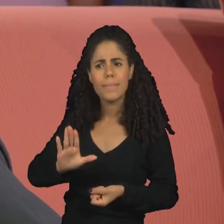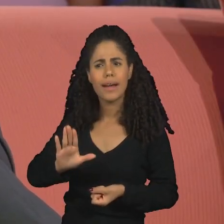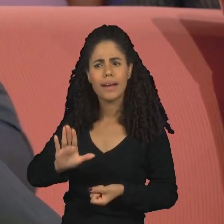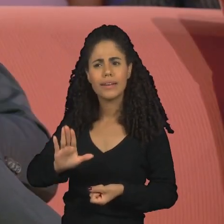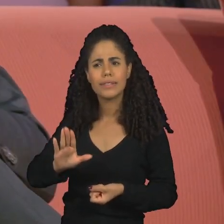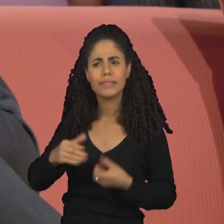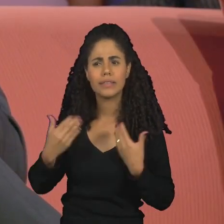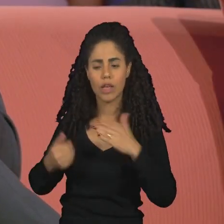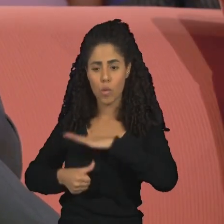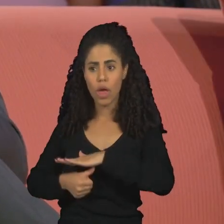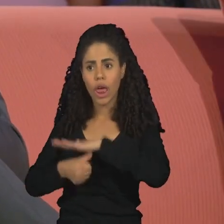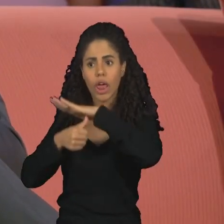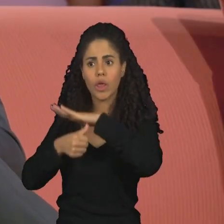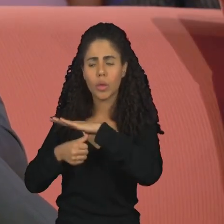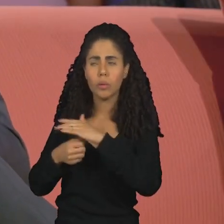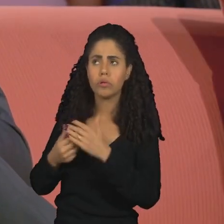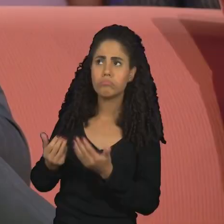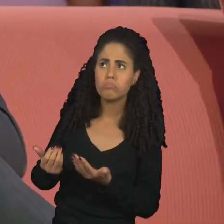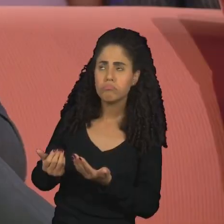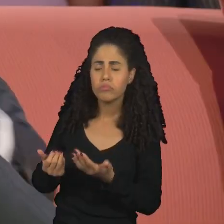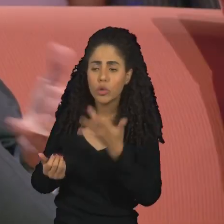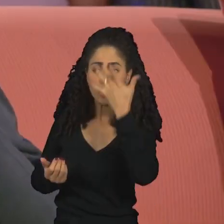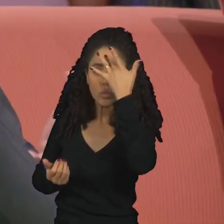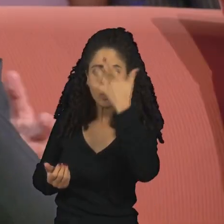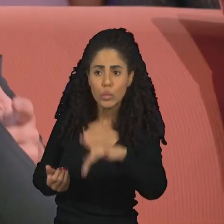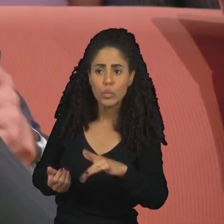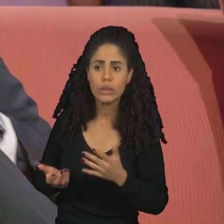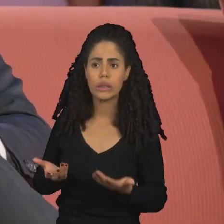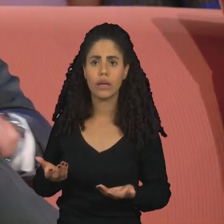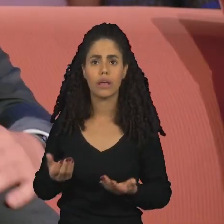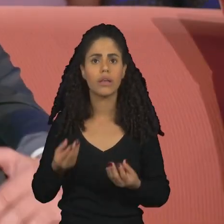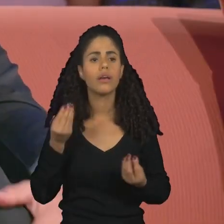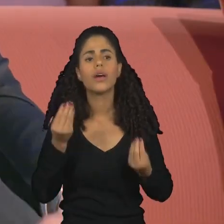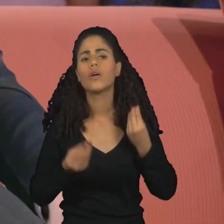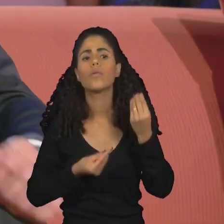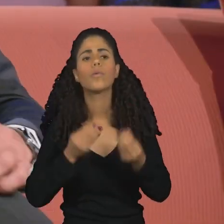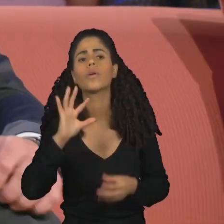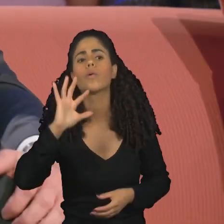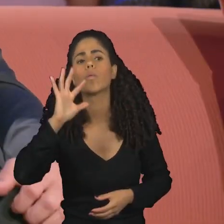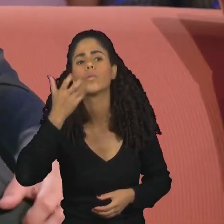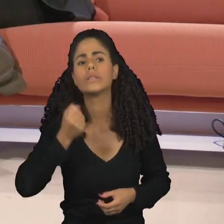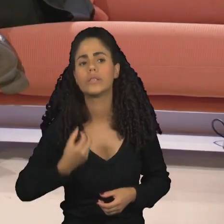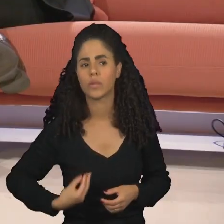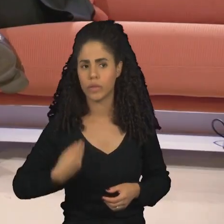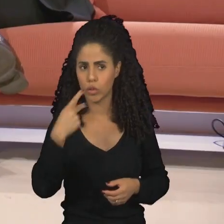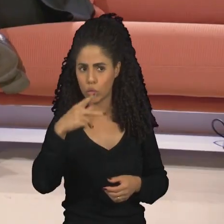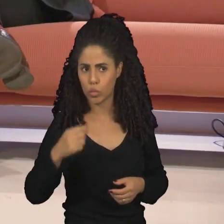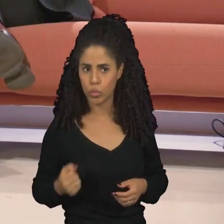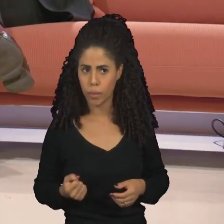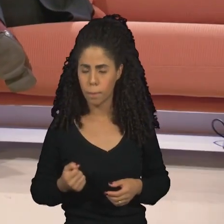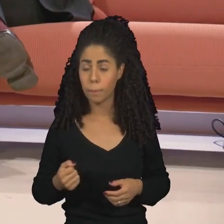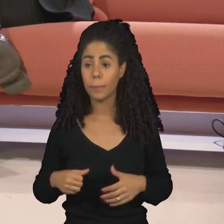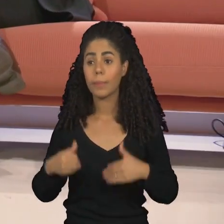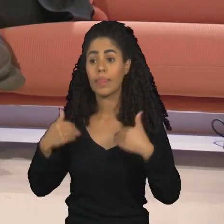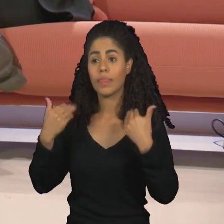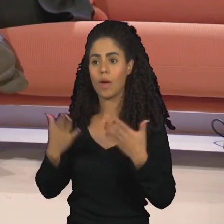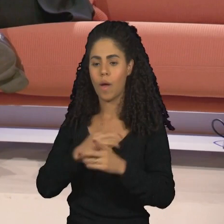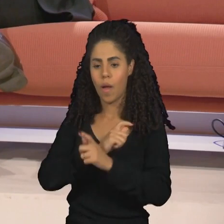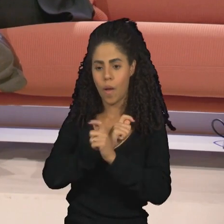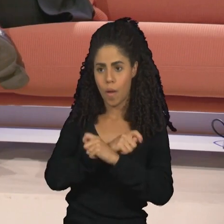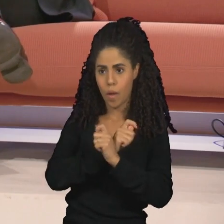questão de talento. Para mim, foi algo... Como é que você aconteceu. ficou sabendo? Como é que aconteceu? Então, olha, a PUC é uma